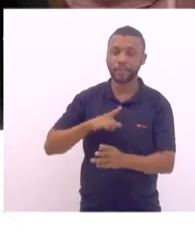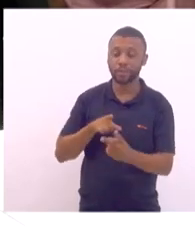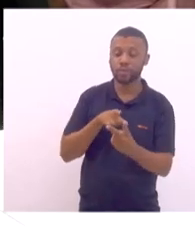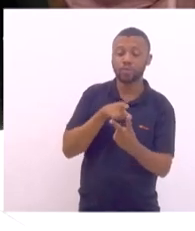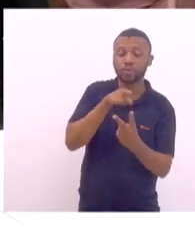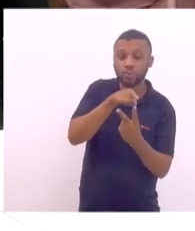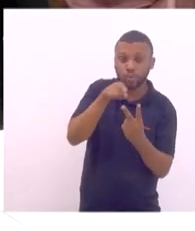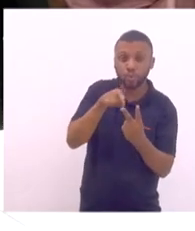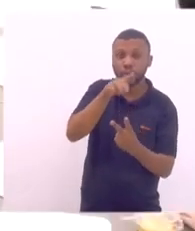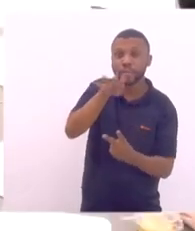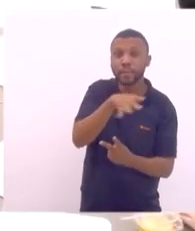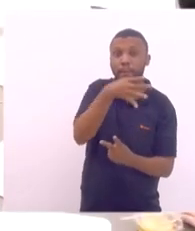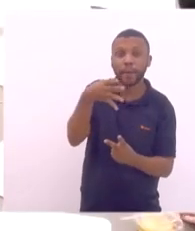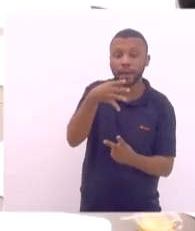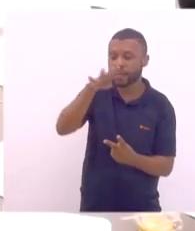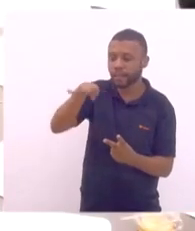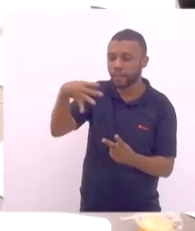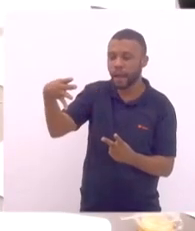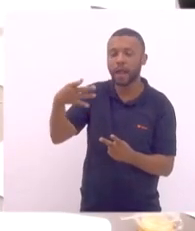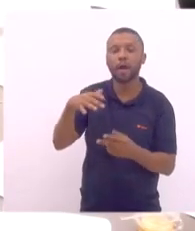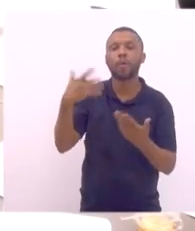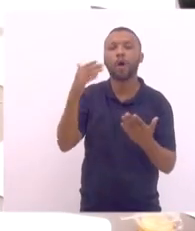qual a tabela que cumpre?